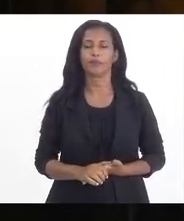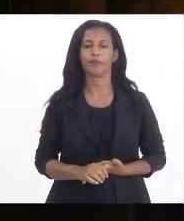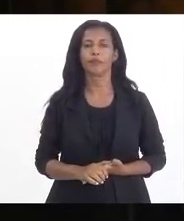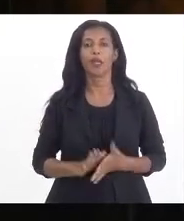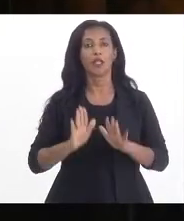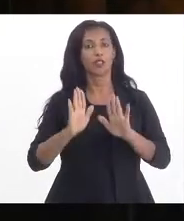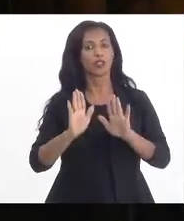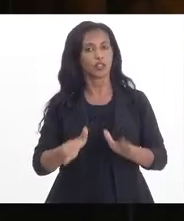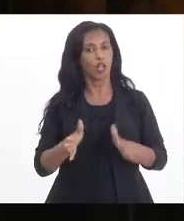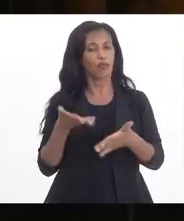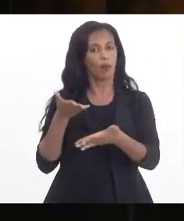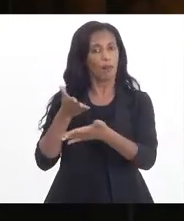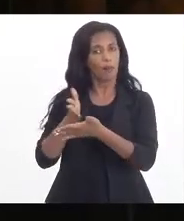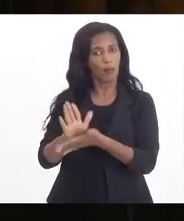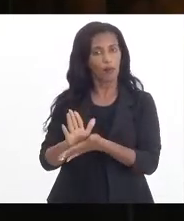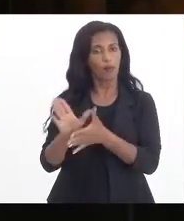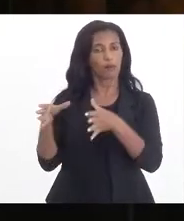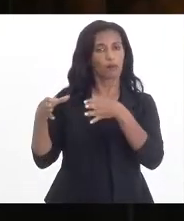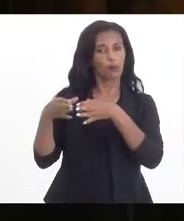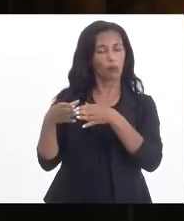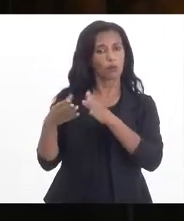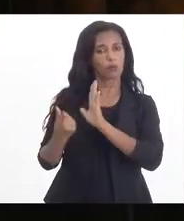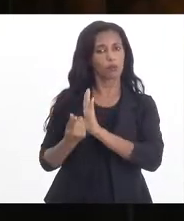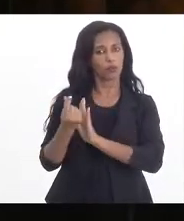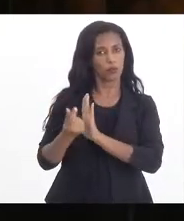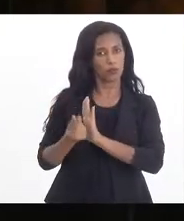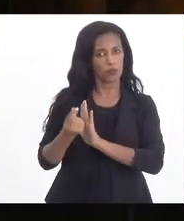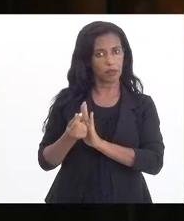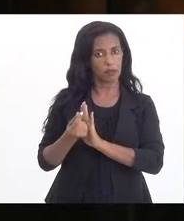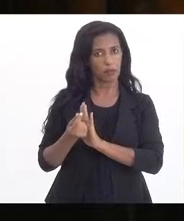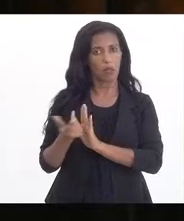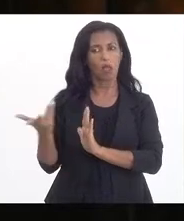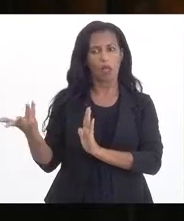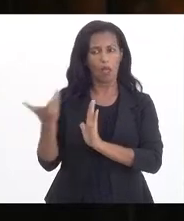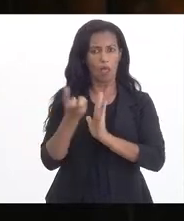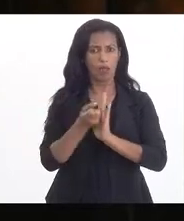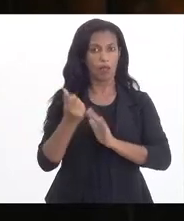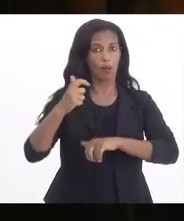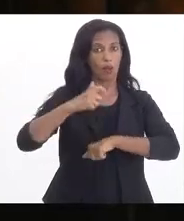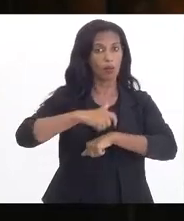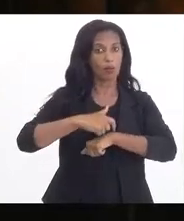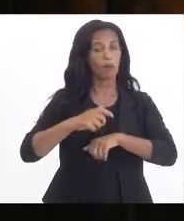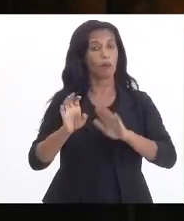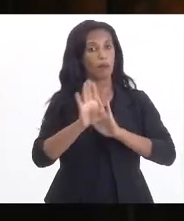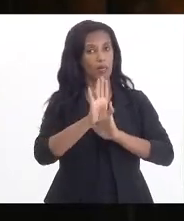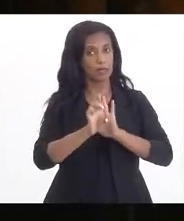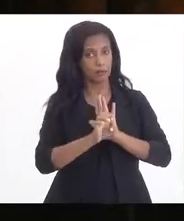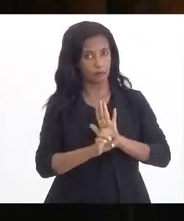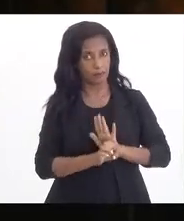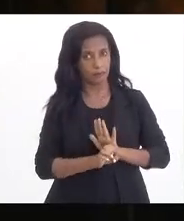Já foi aprovado na Comissão de Orçamento, recebeu prazo para as emendas.